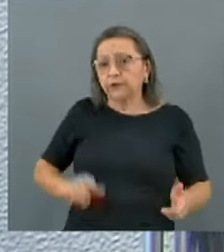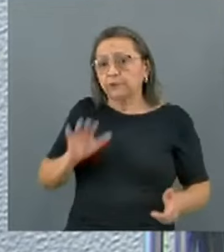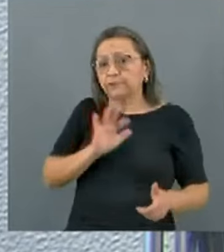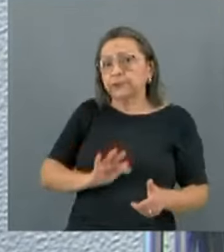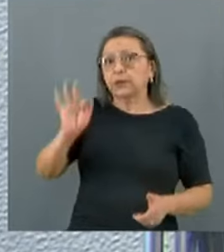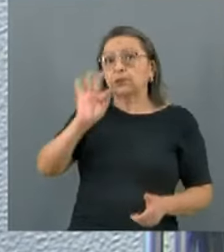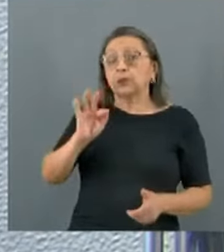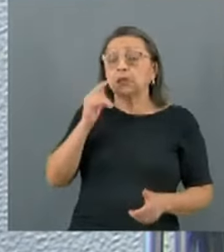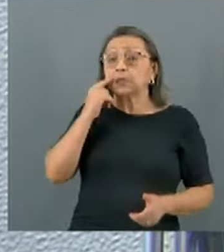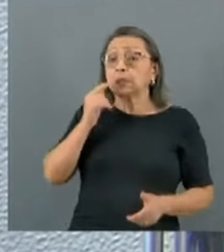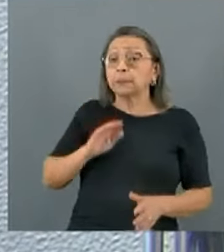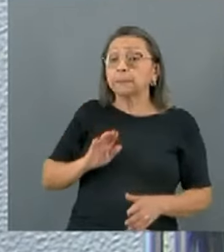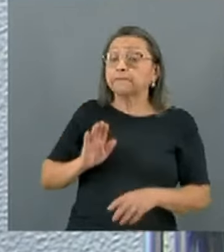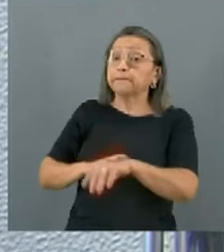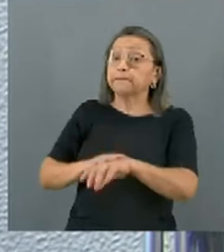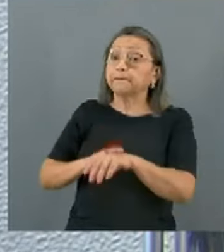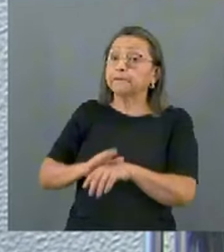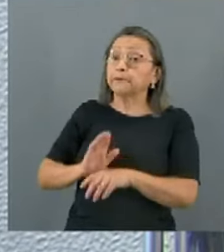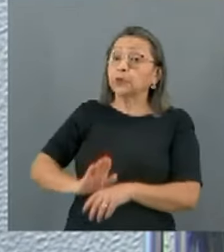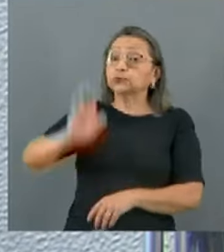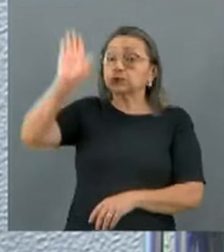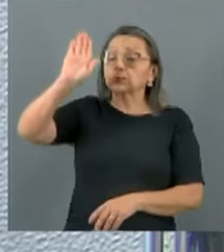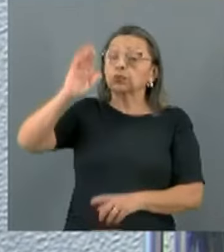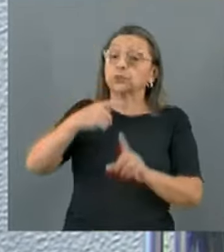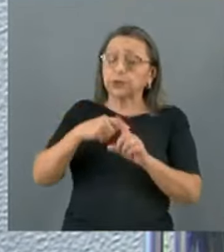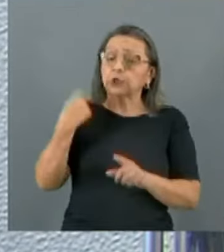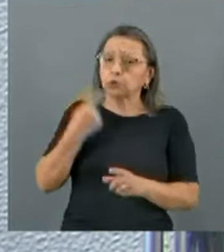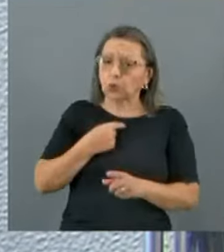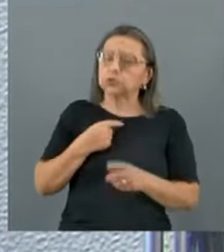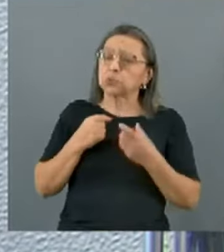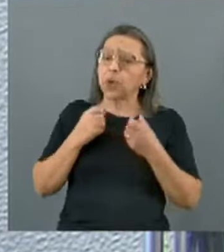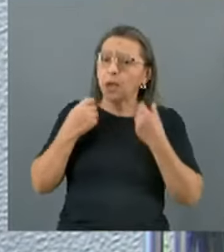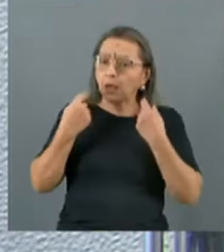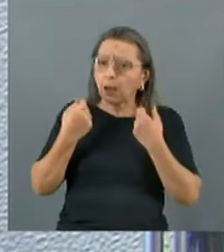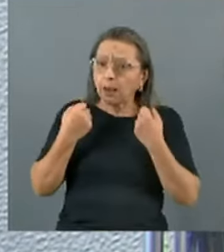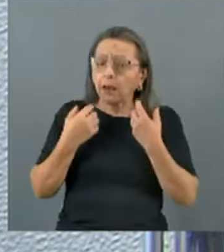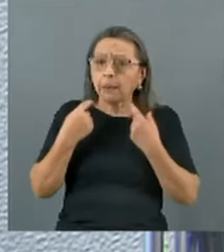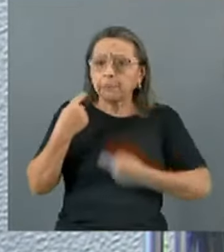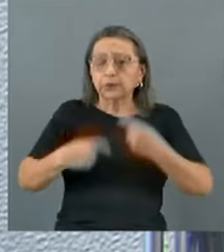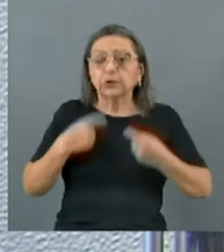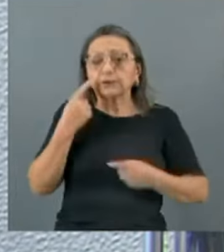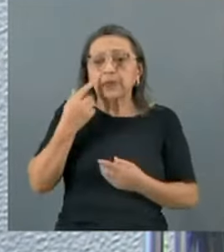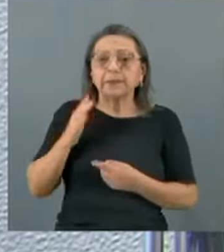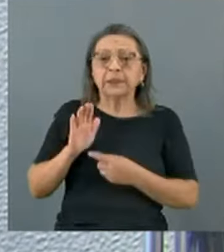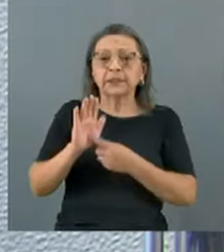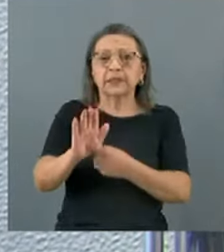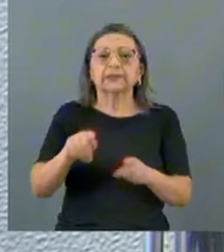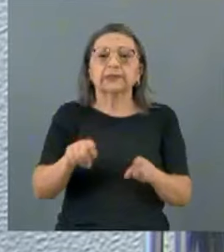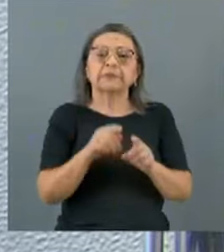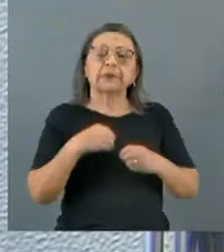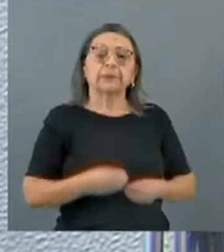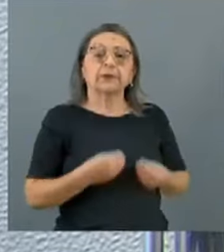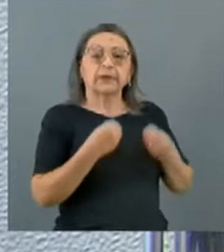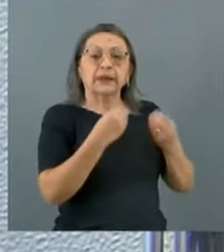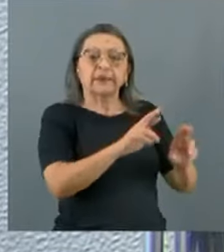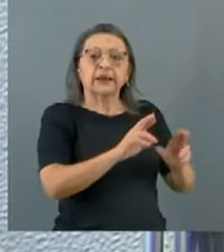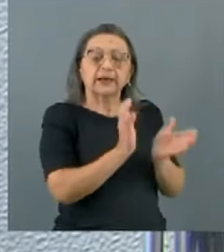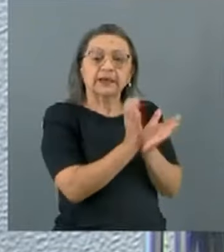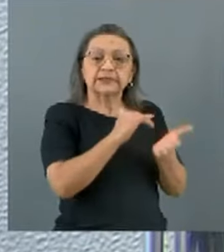que acenou positivamente para a gente debater isso. Tá? Então, o que nós estamos apresentando aqui, nós vamos também levar à